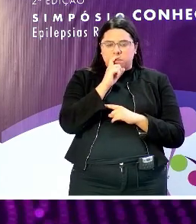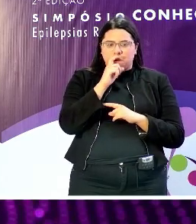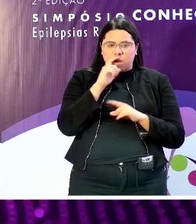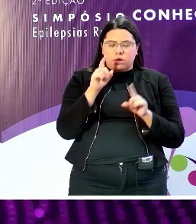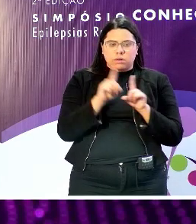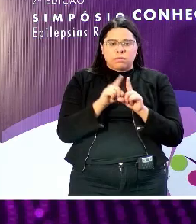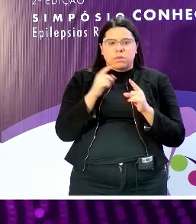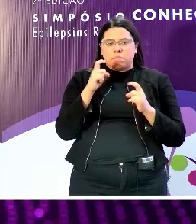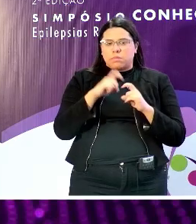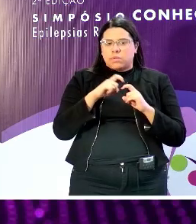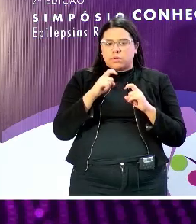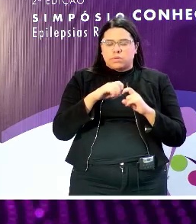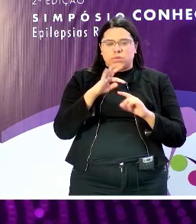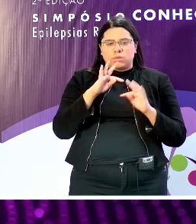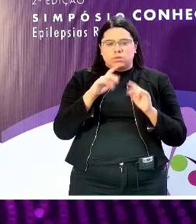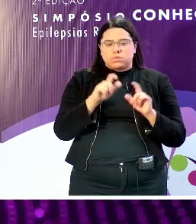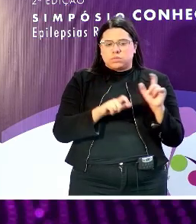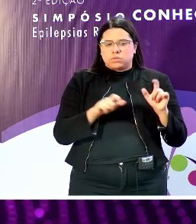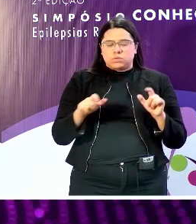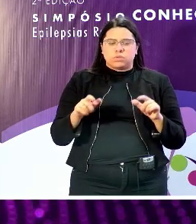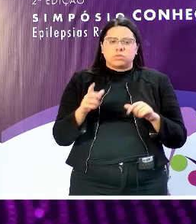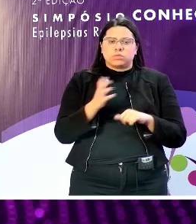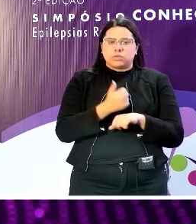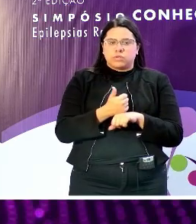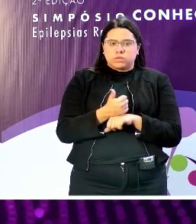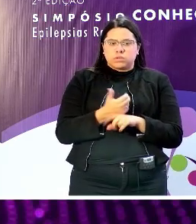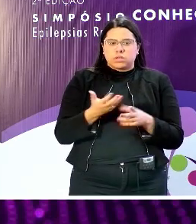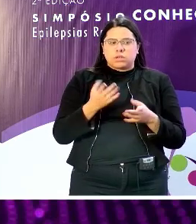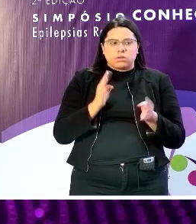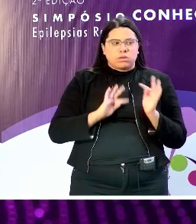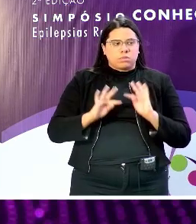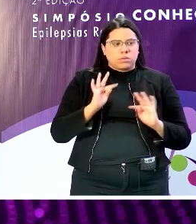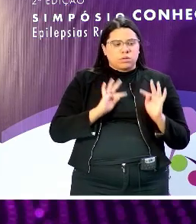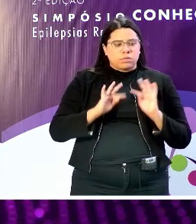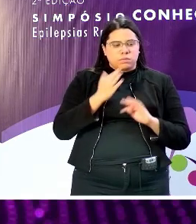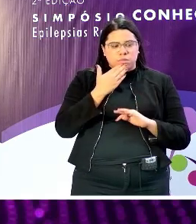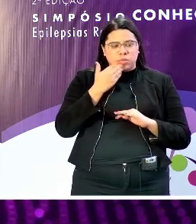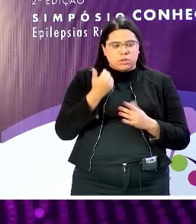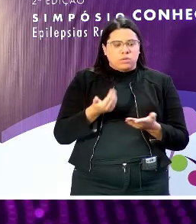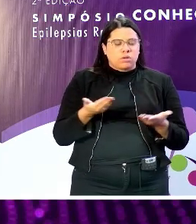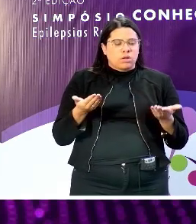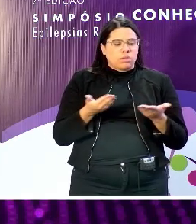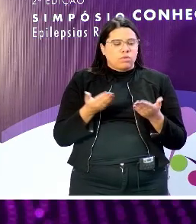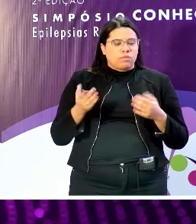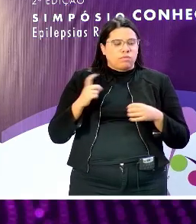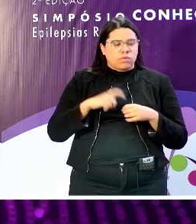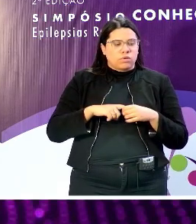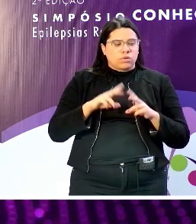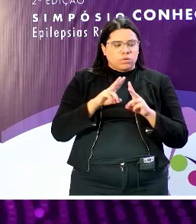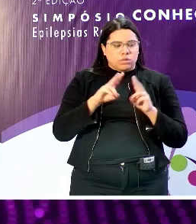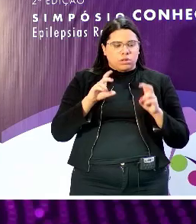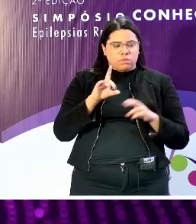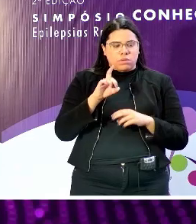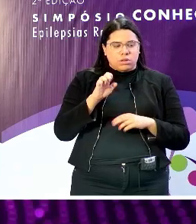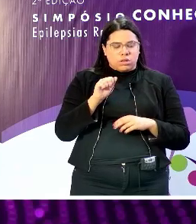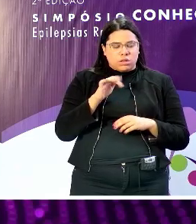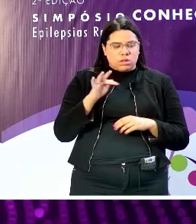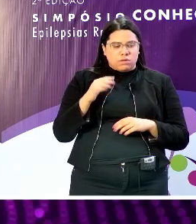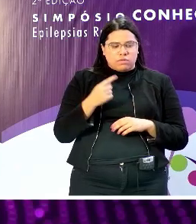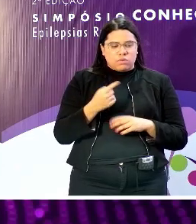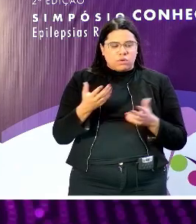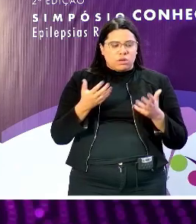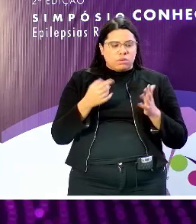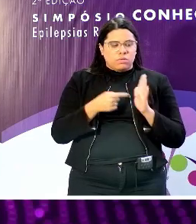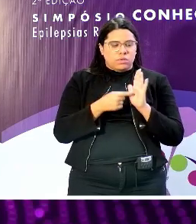para todos os profissionais da saúde que estão em busca de um tratamento melhor. Agora, voltando de novo para o DAF1, eu queria mostrar